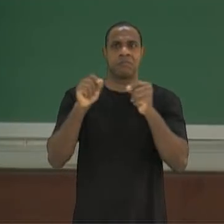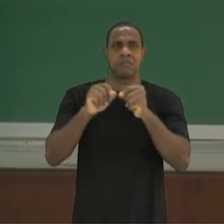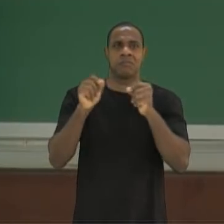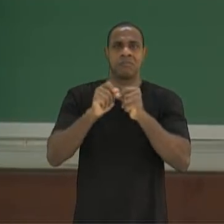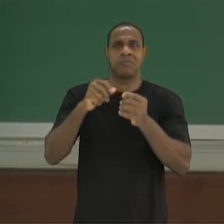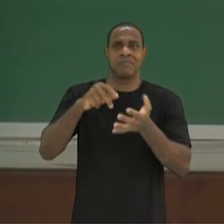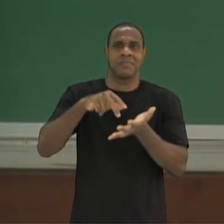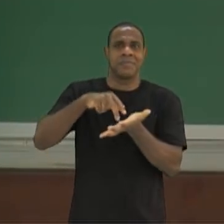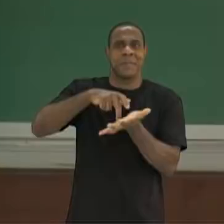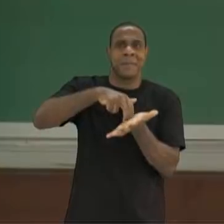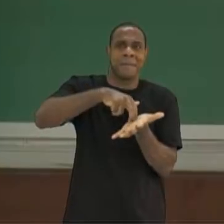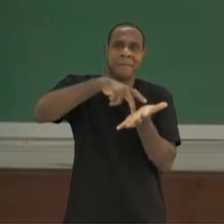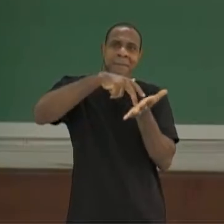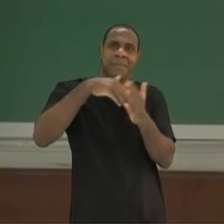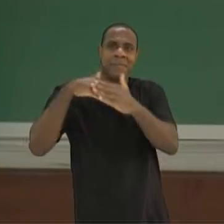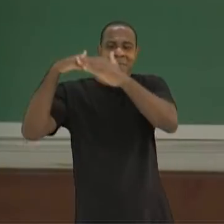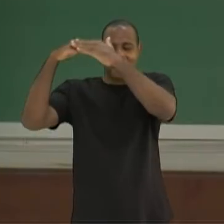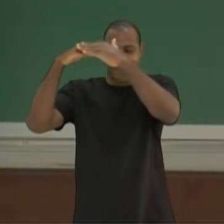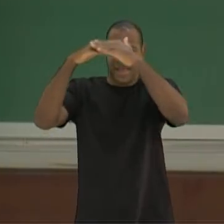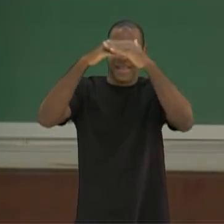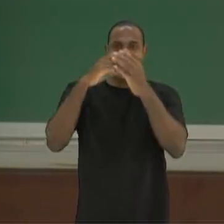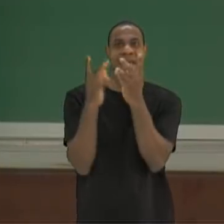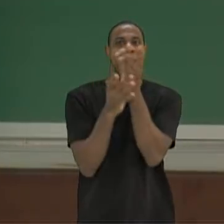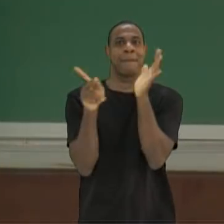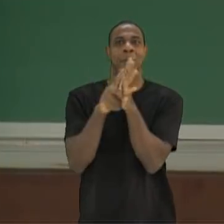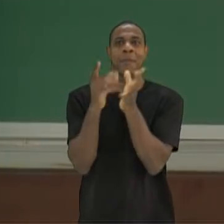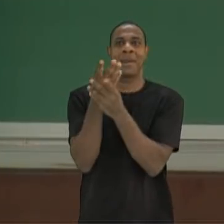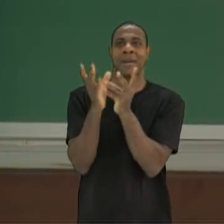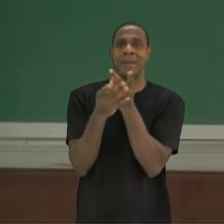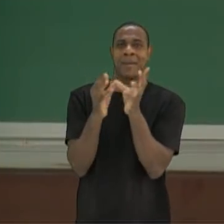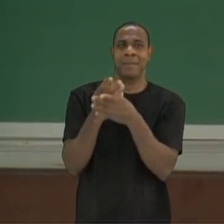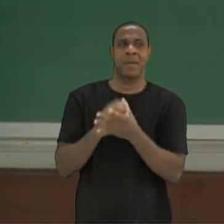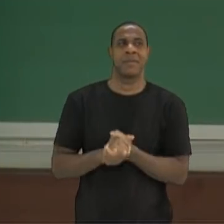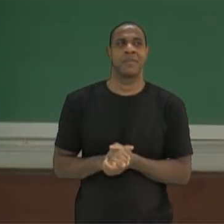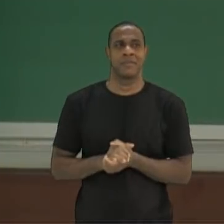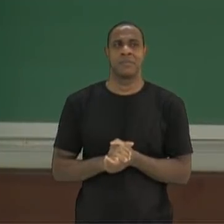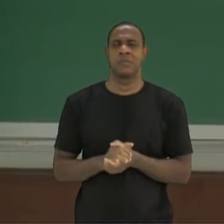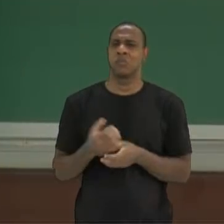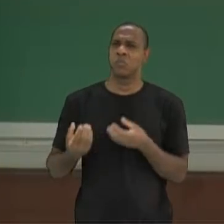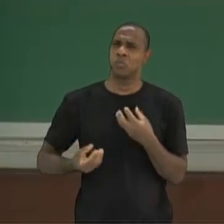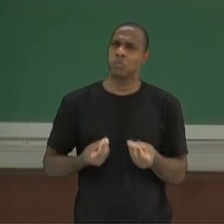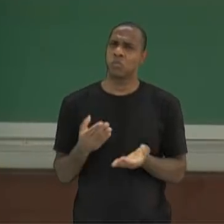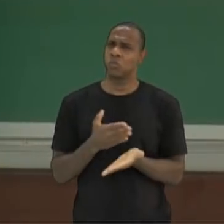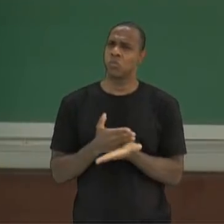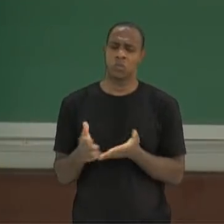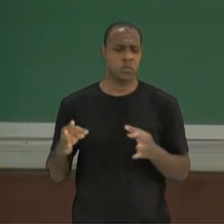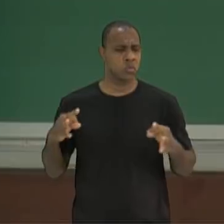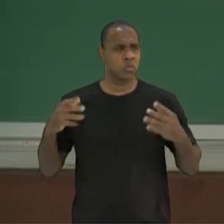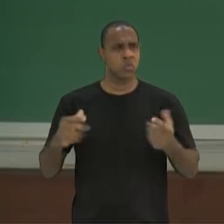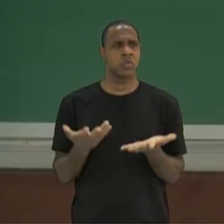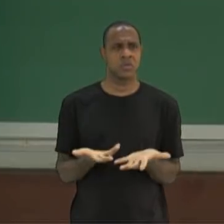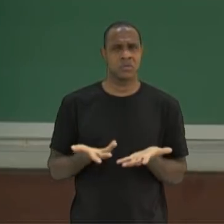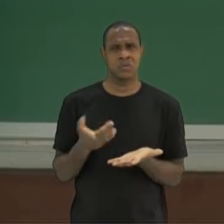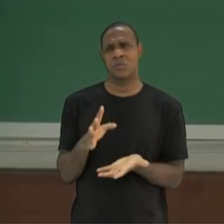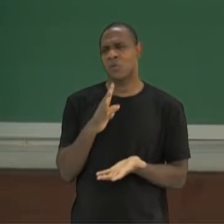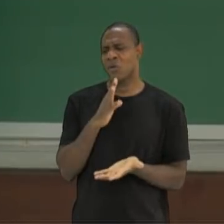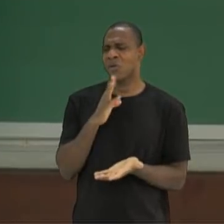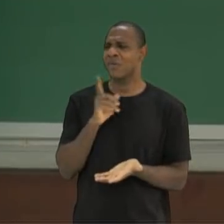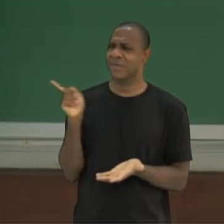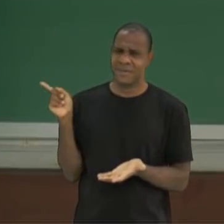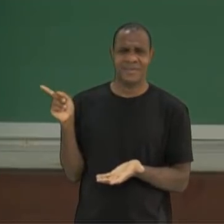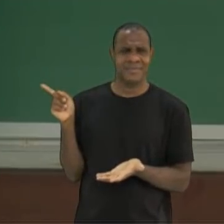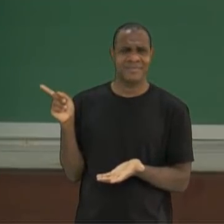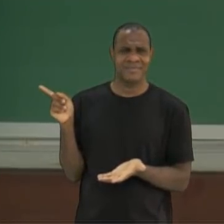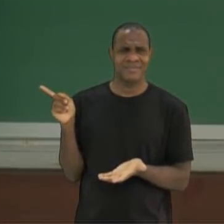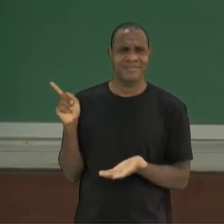balé das mãos, certo? E como é que começou tudo isso? Você já ouviu falar sobre esse balé? Já tinha